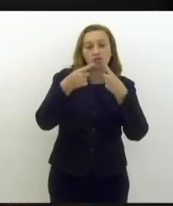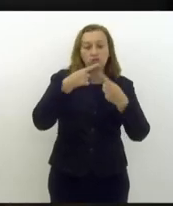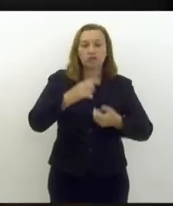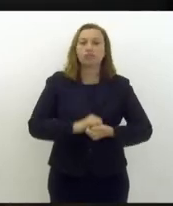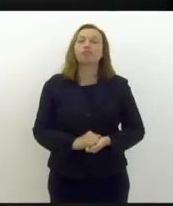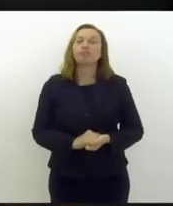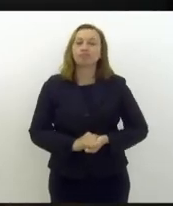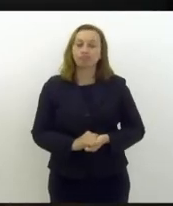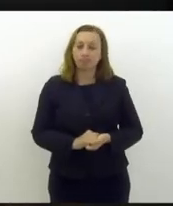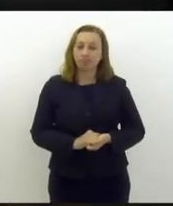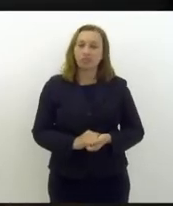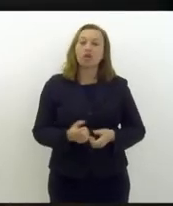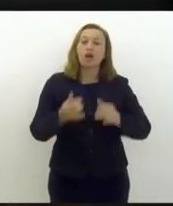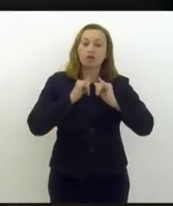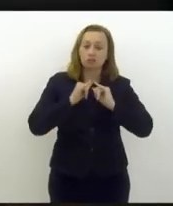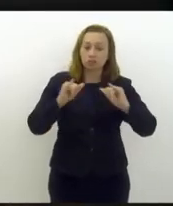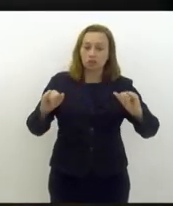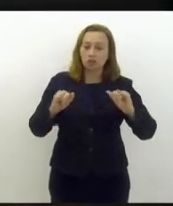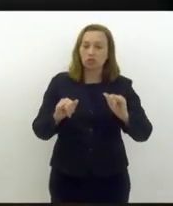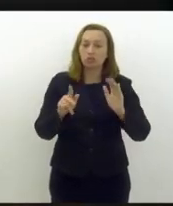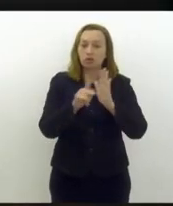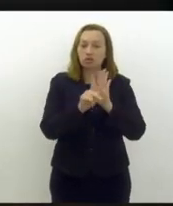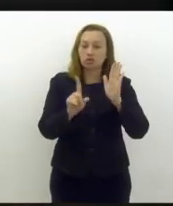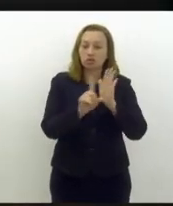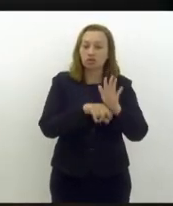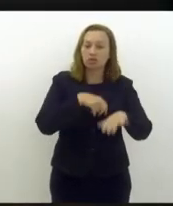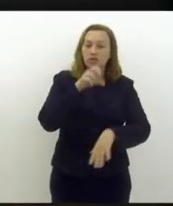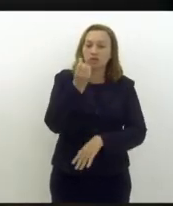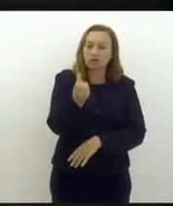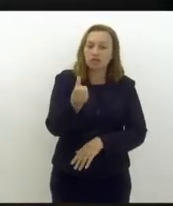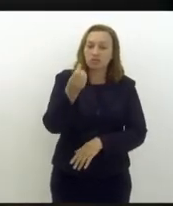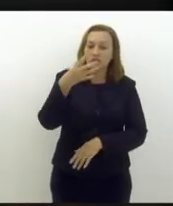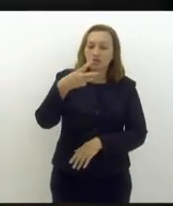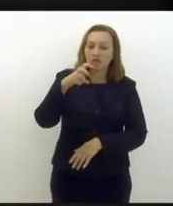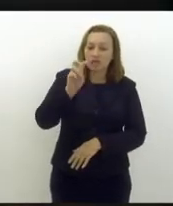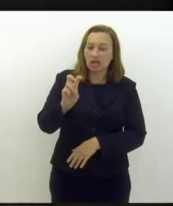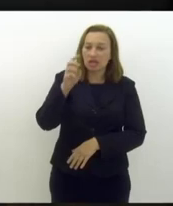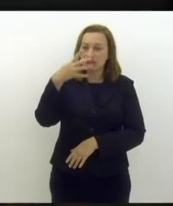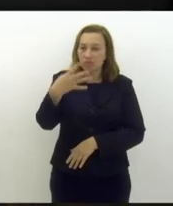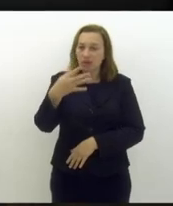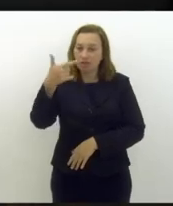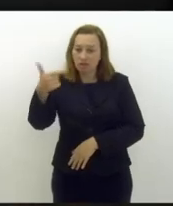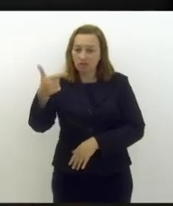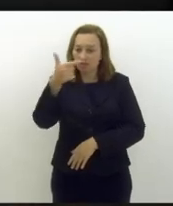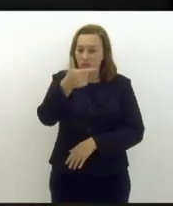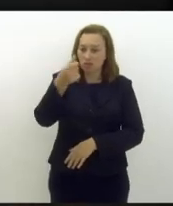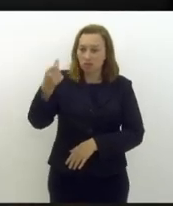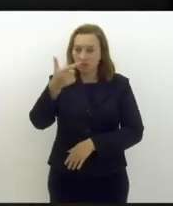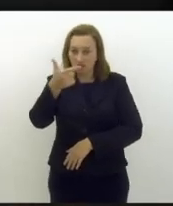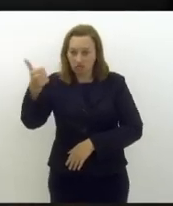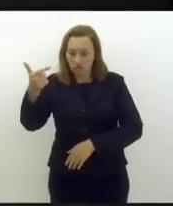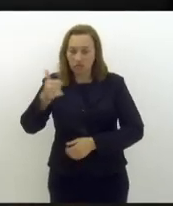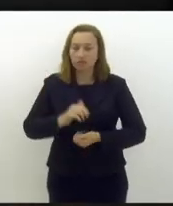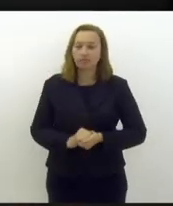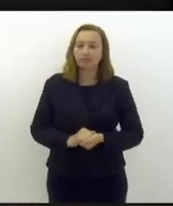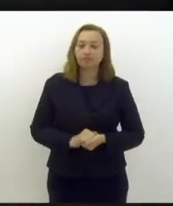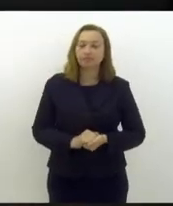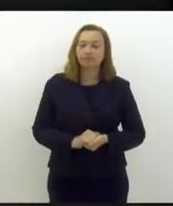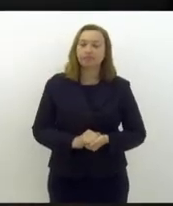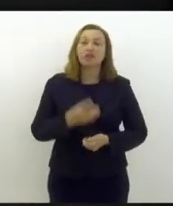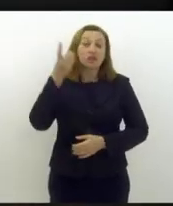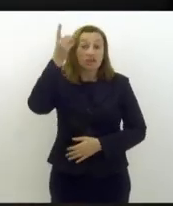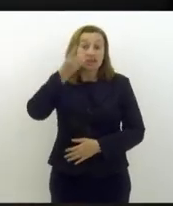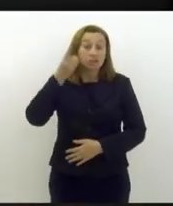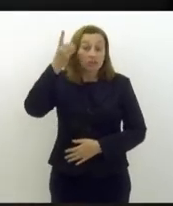discussão anuncio projeto de lei número 6.542 de 2022 de